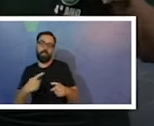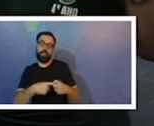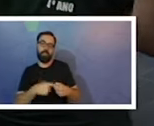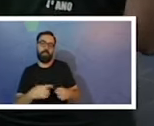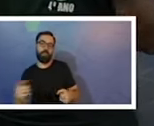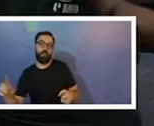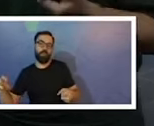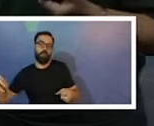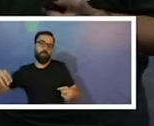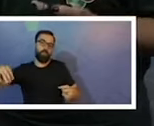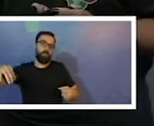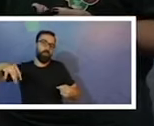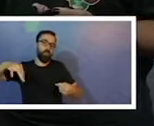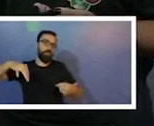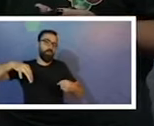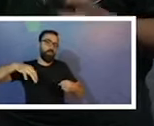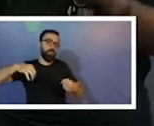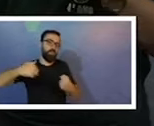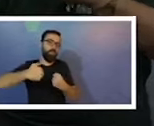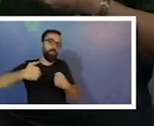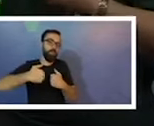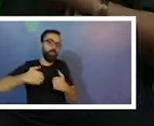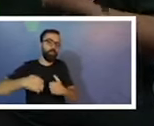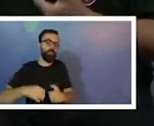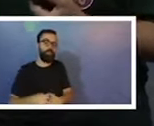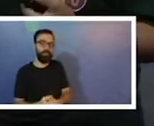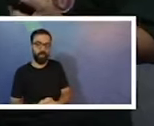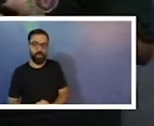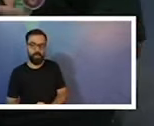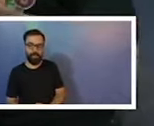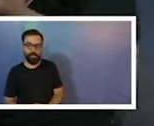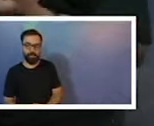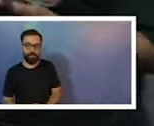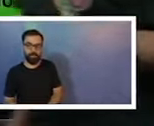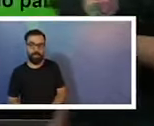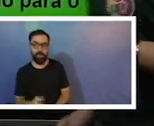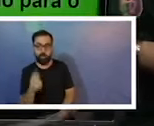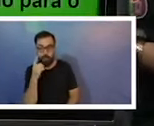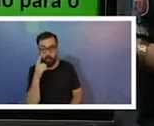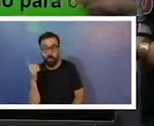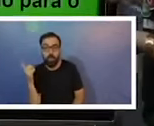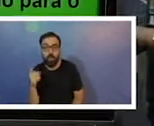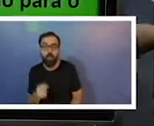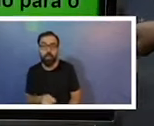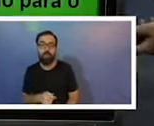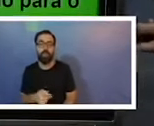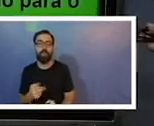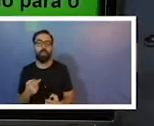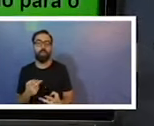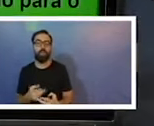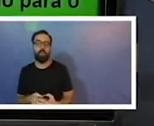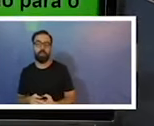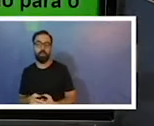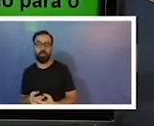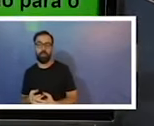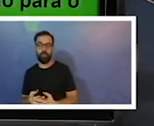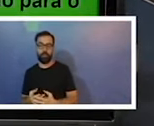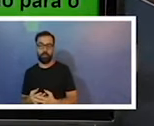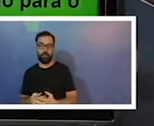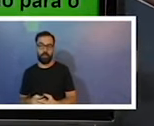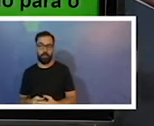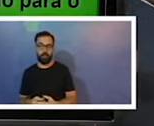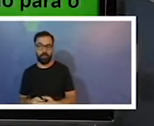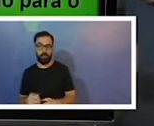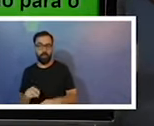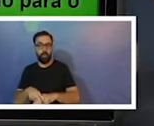de nós e da nossa criação. Então, quem é o culpado para isso? Os animais